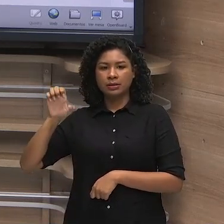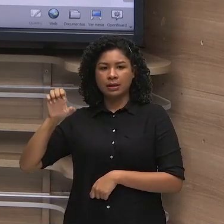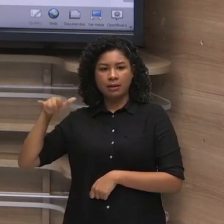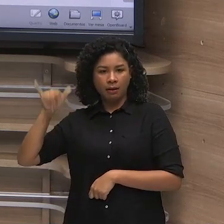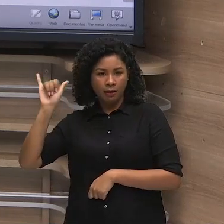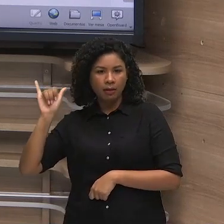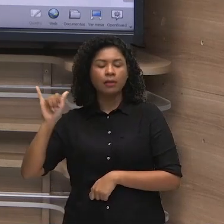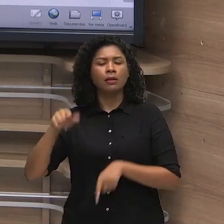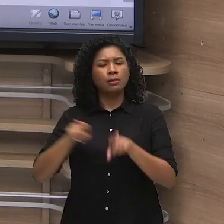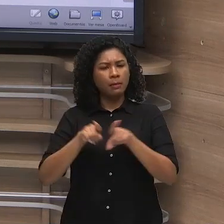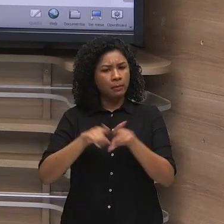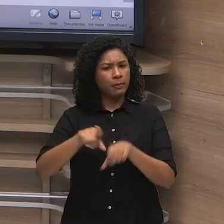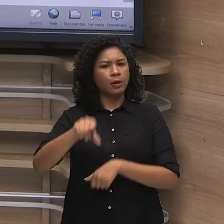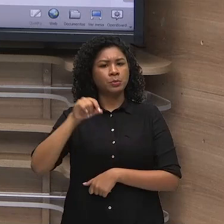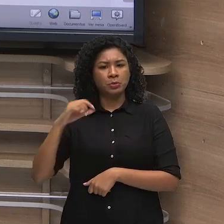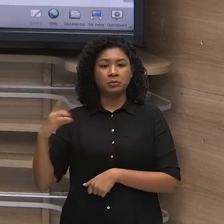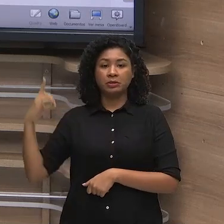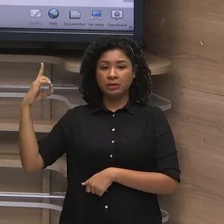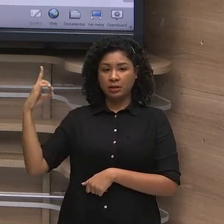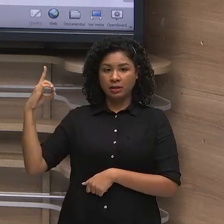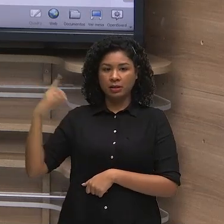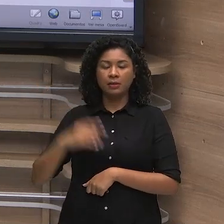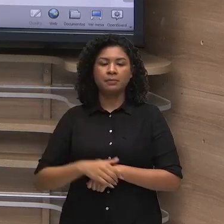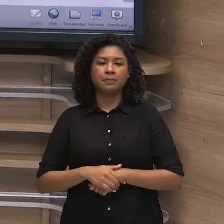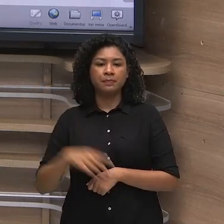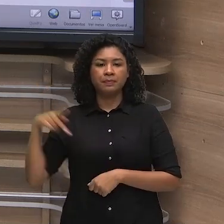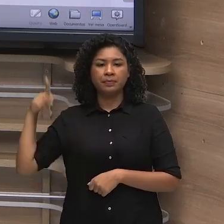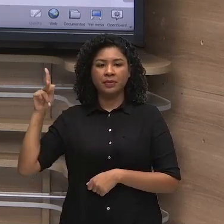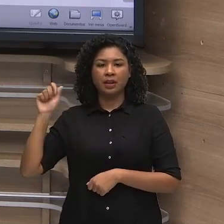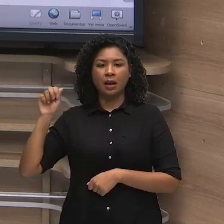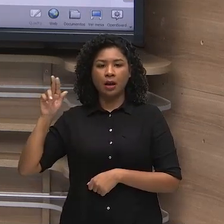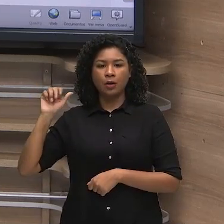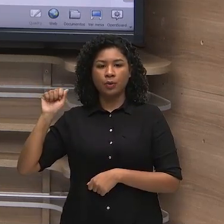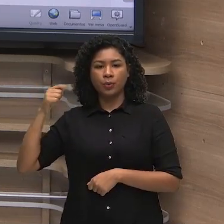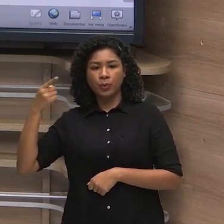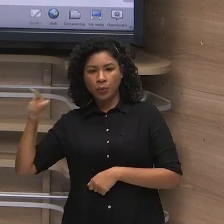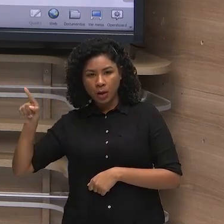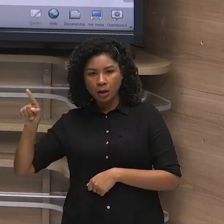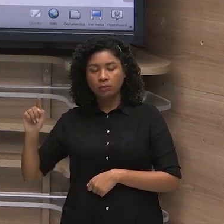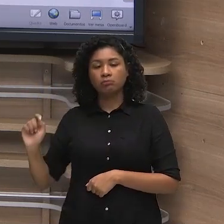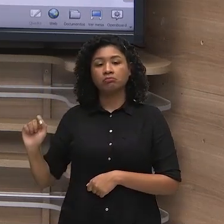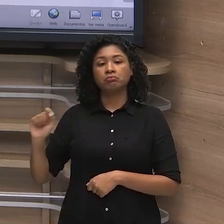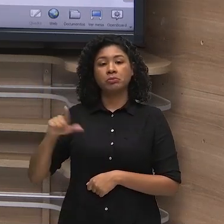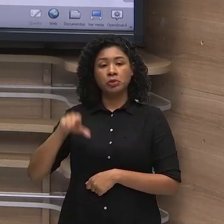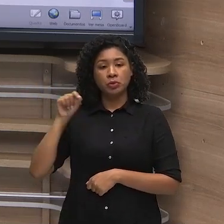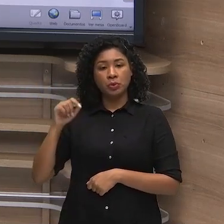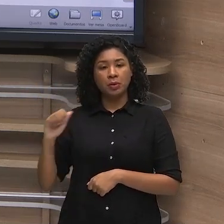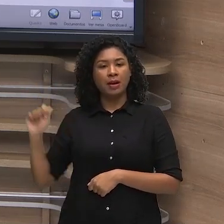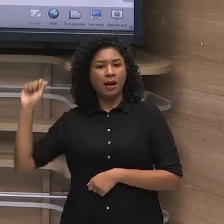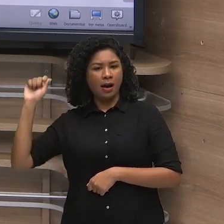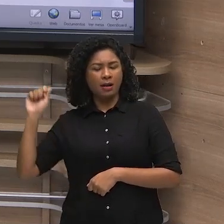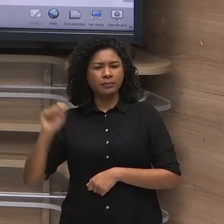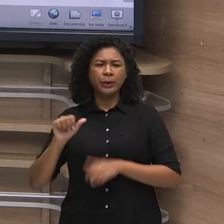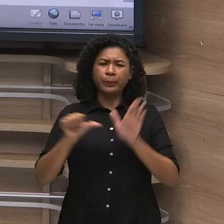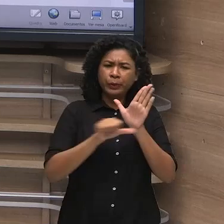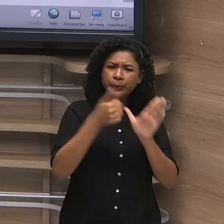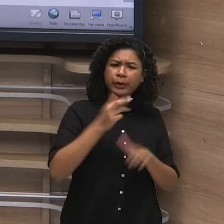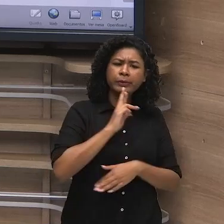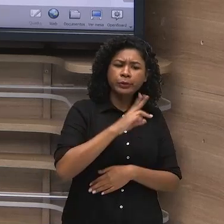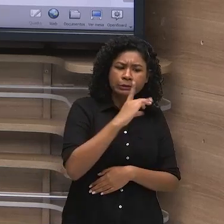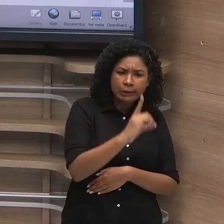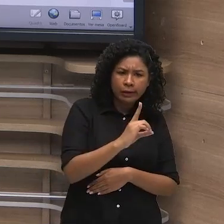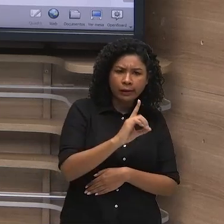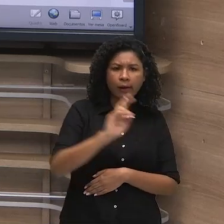respondendo letra D. O Cauã, responde letra A. Primeiro ele respondeu D, depois letra A. Então o